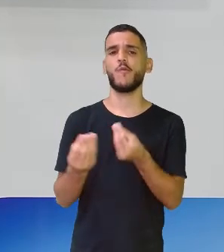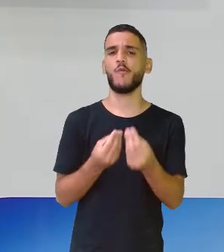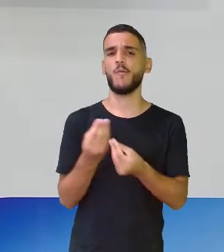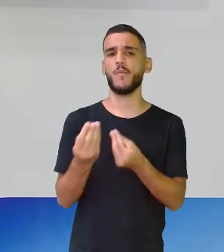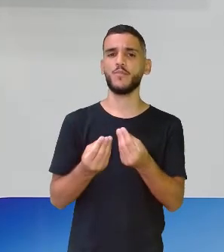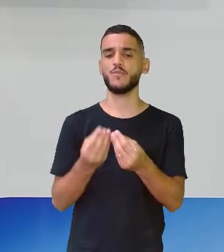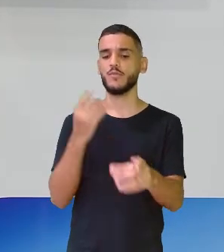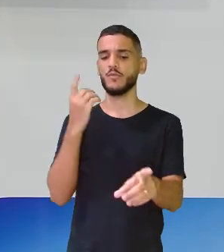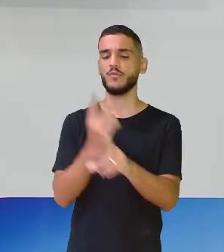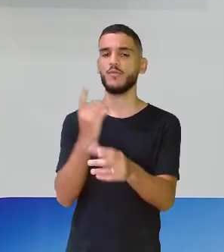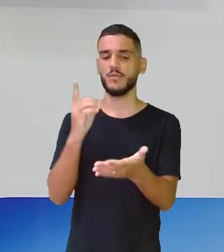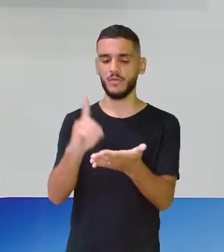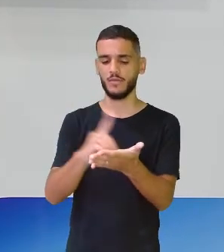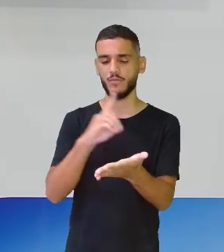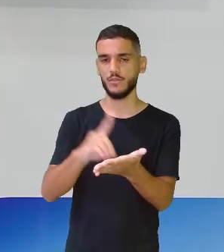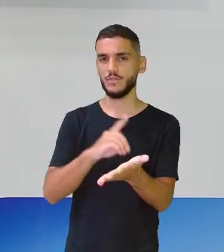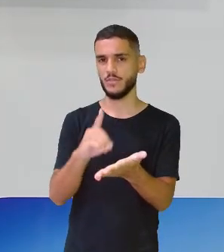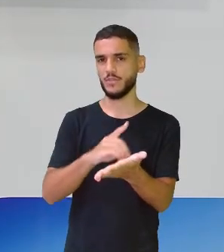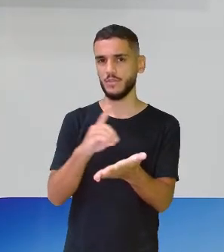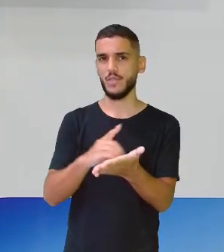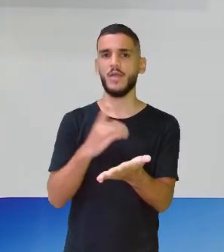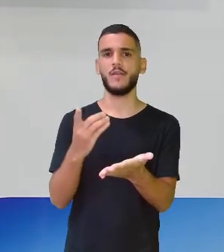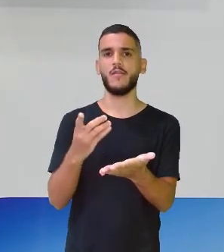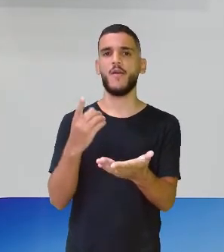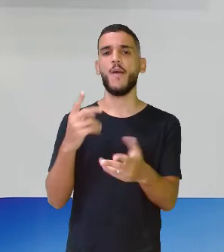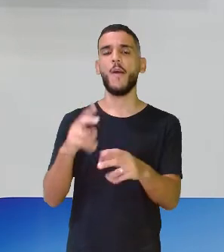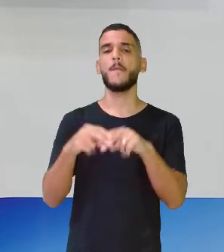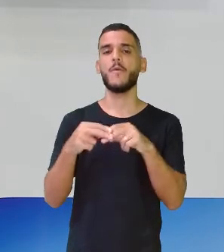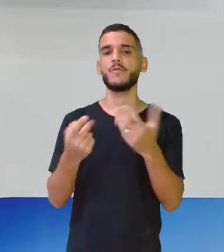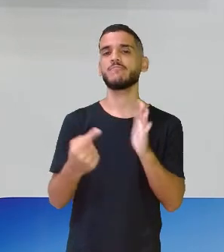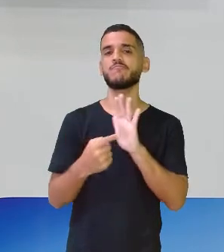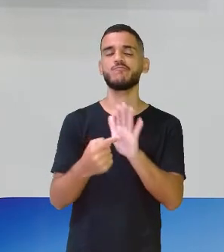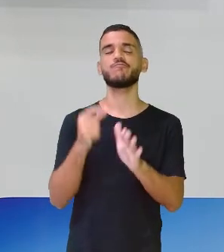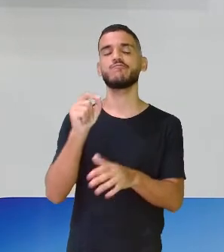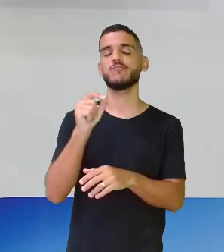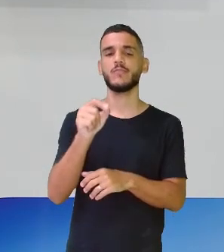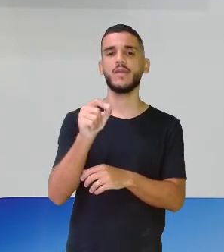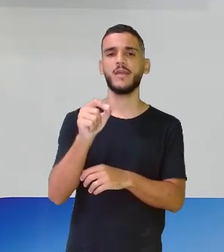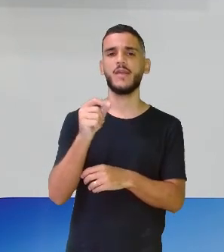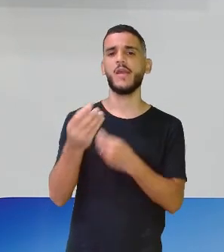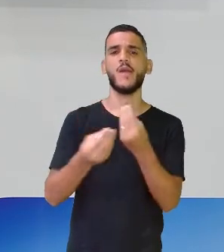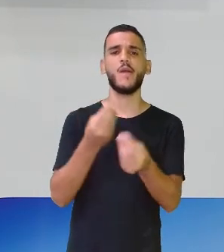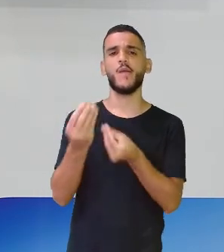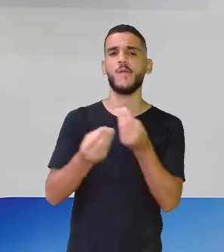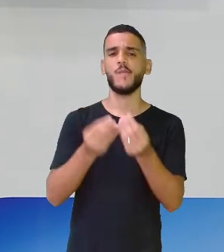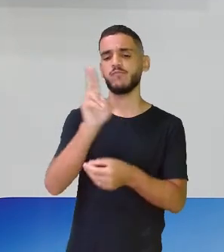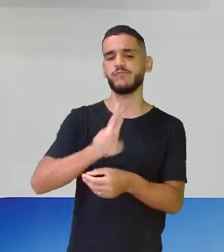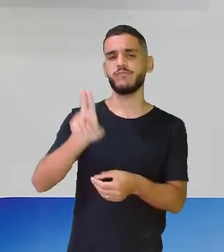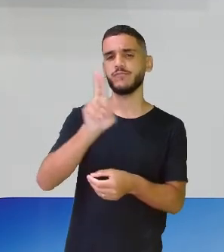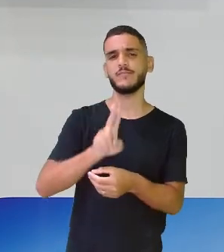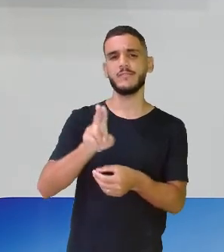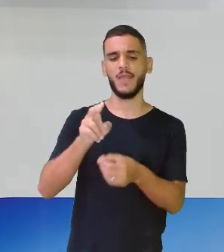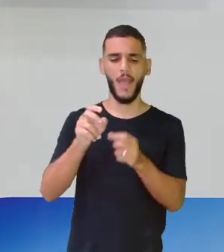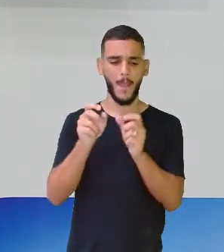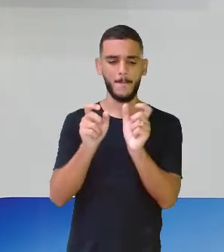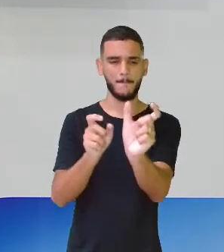no dicionário. O dicionário vai nos mostrar como escrever a palavra correta. Essa é uma